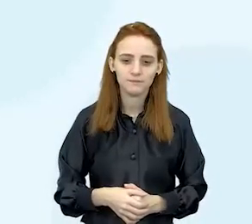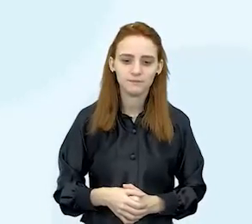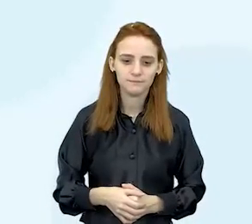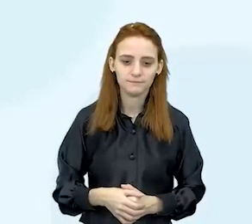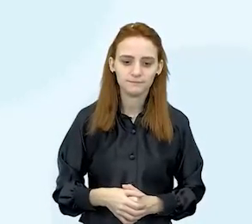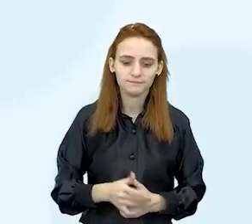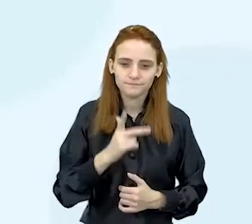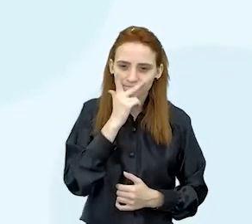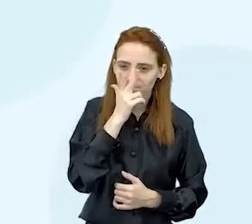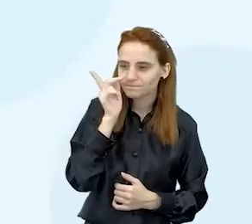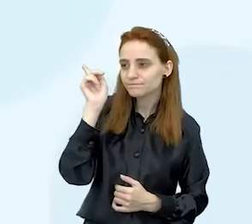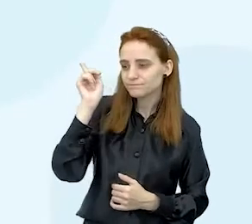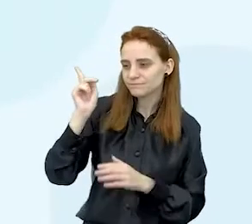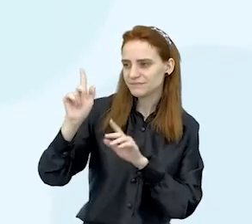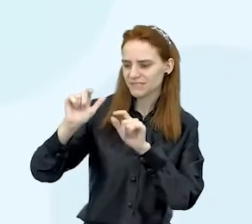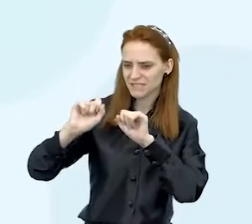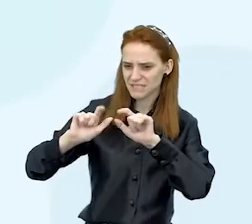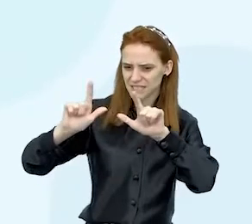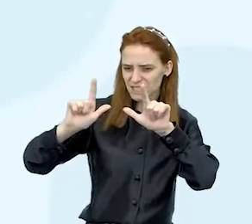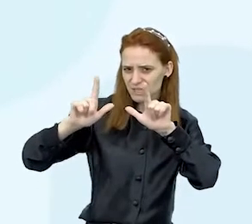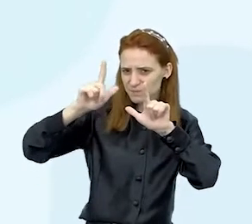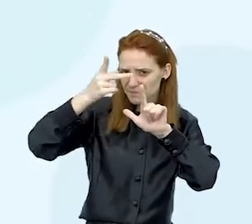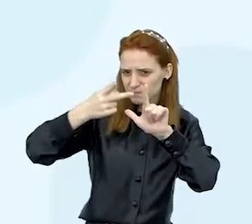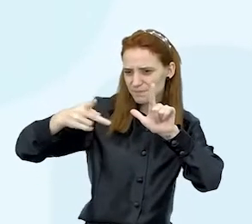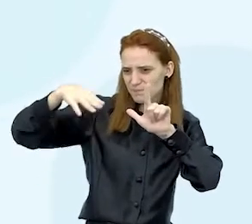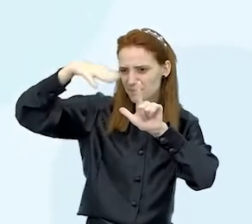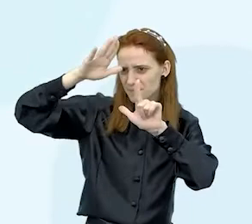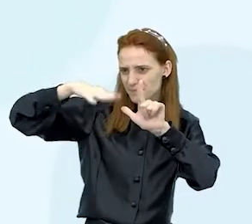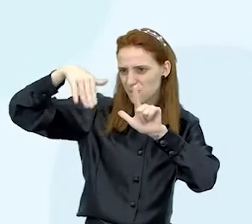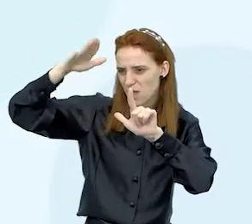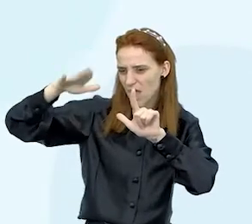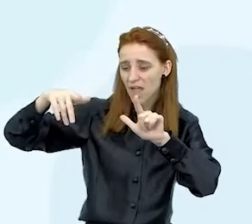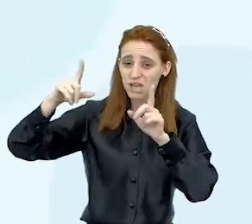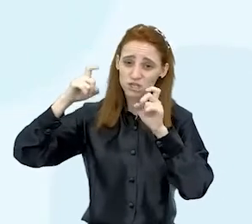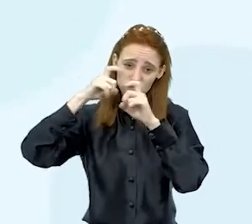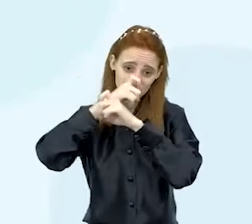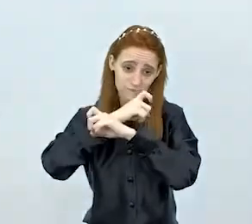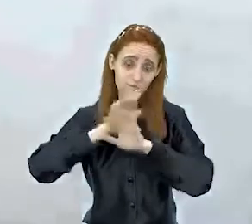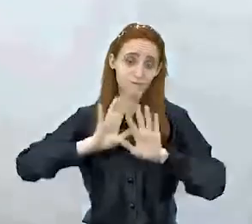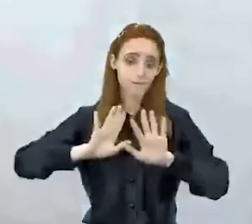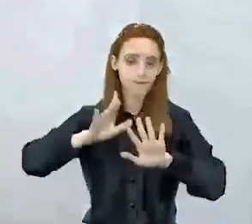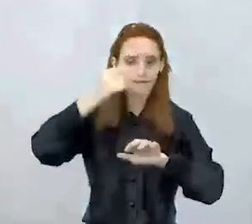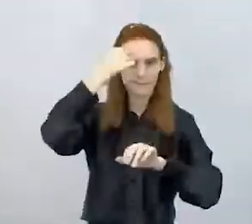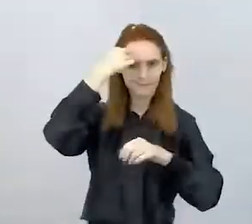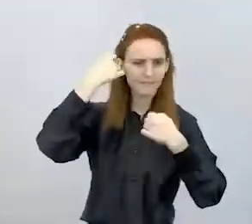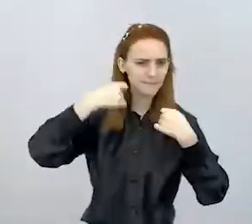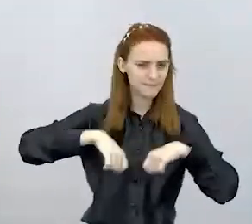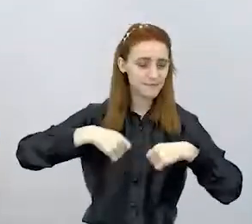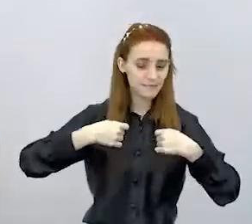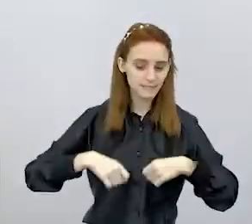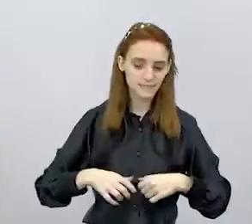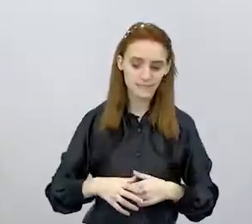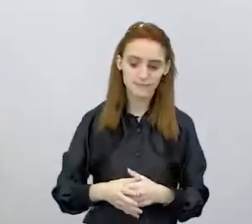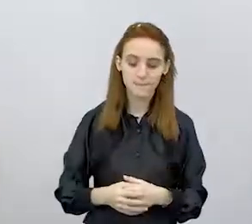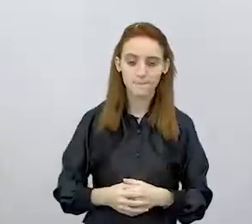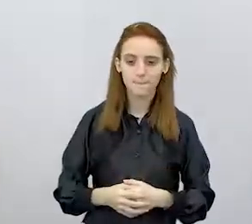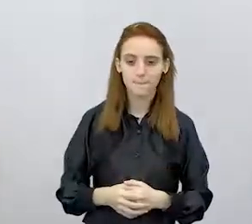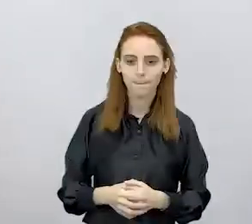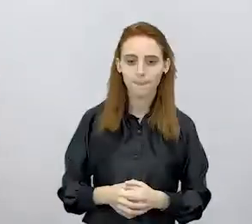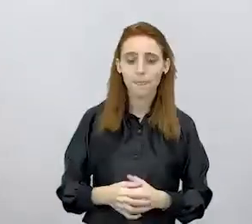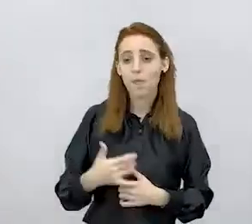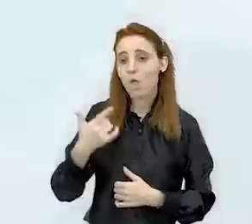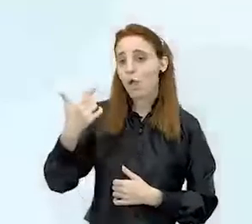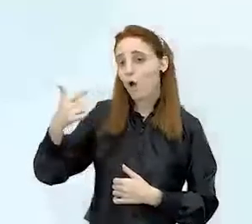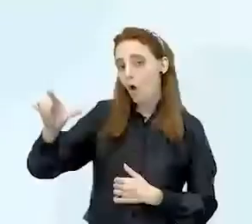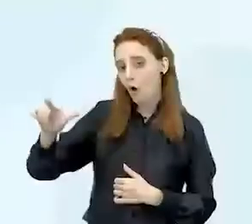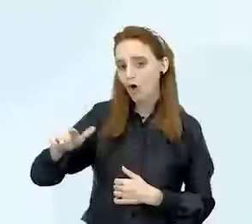muito trabalho fazer esse quadro, né? Mas a gente temos que pensar, sim. E é um discurso que é válido sim, né? Outro